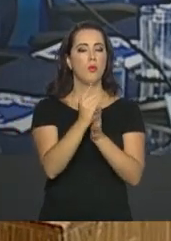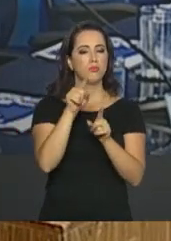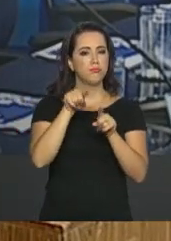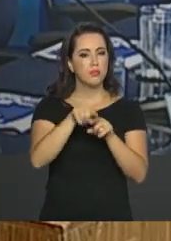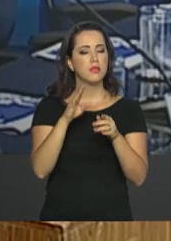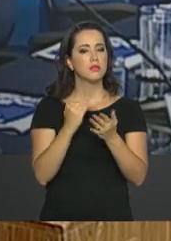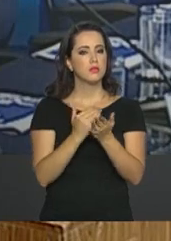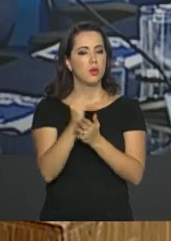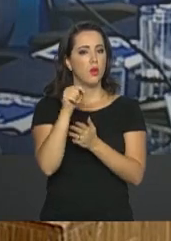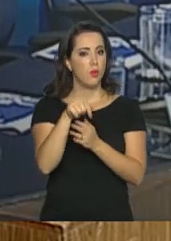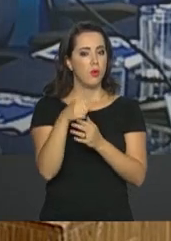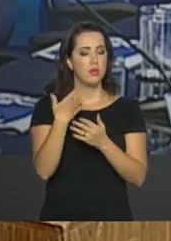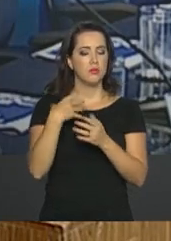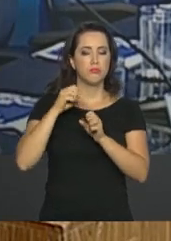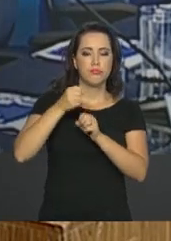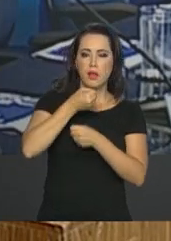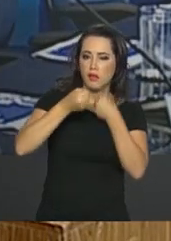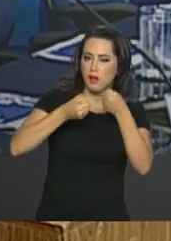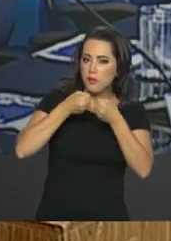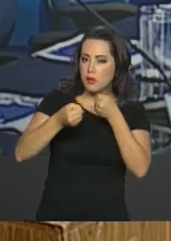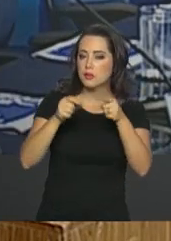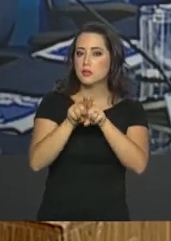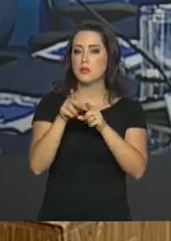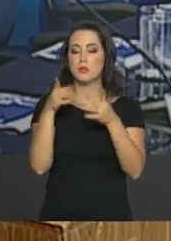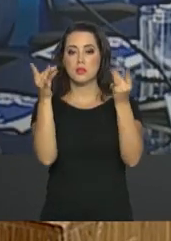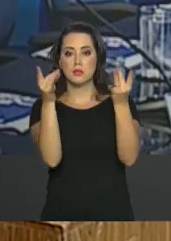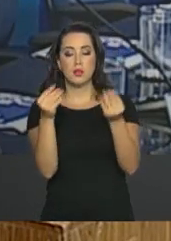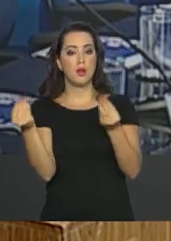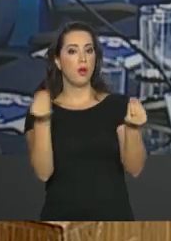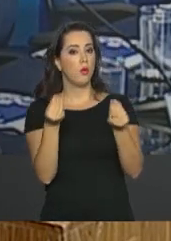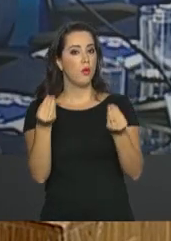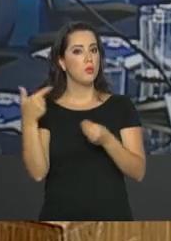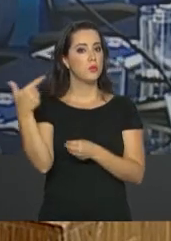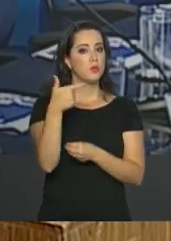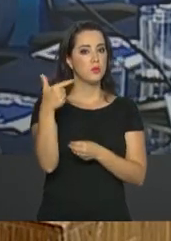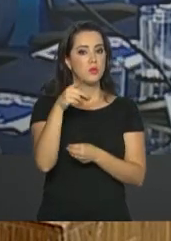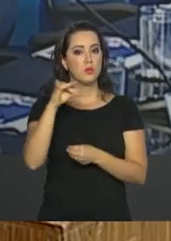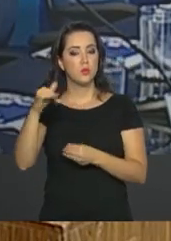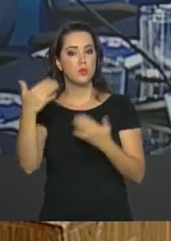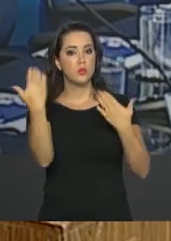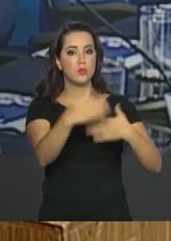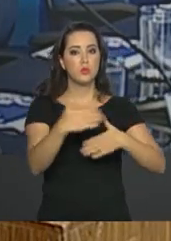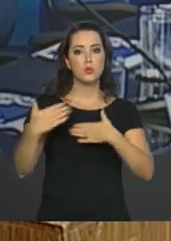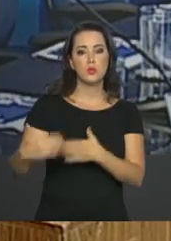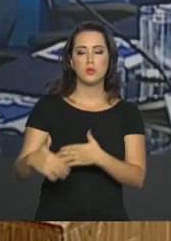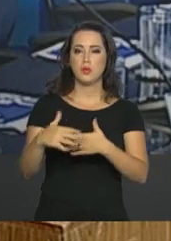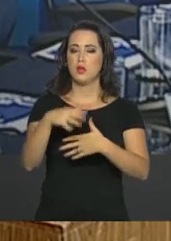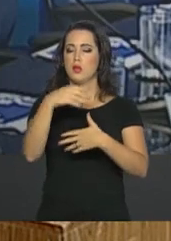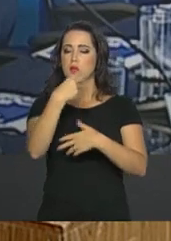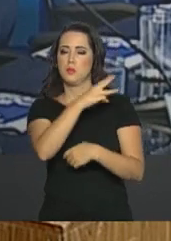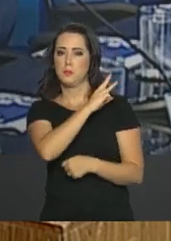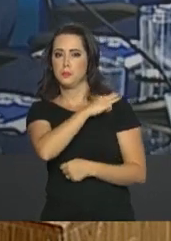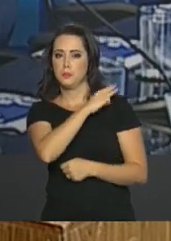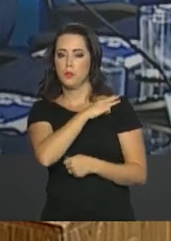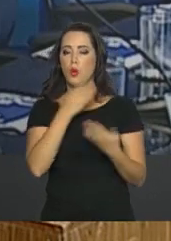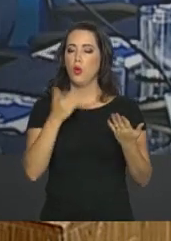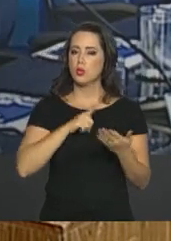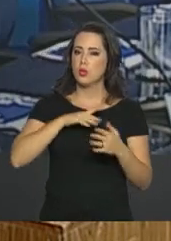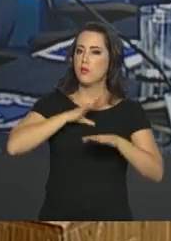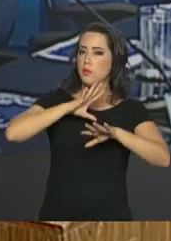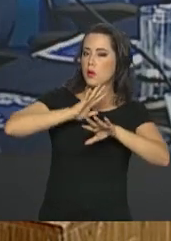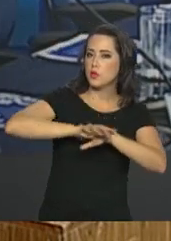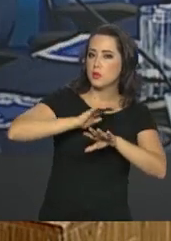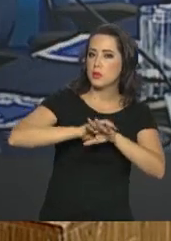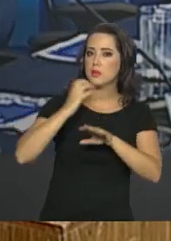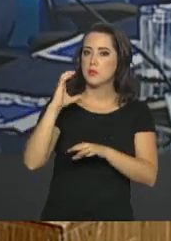para detalhar como foi o segundo dia de provas do Exame Nacional do Ensino Médio. Hoje, os candidatos fizeram provas de matemática